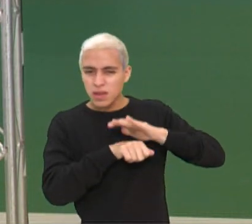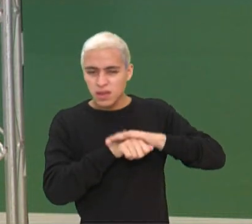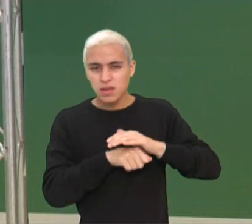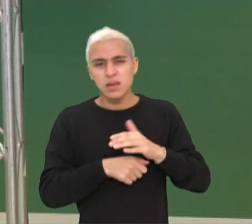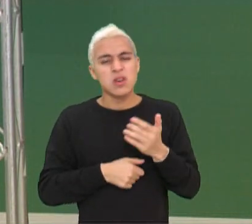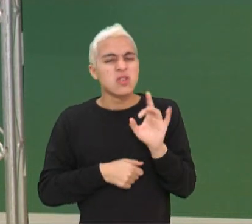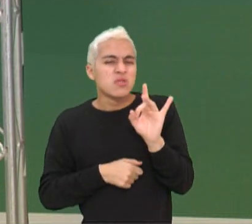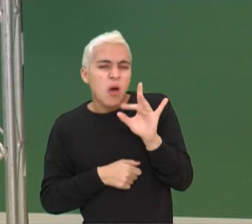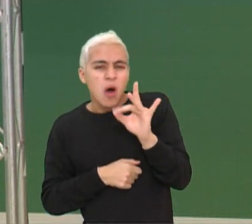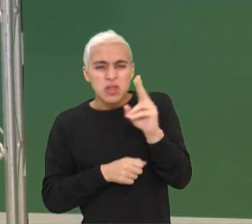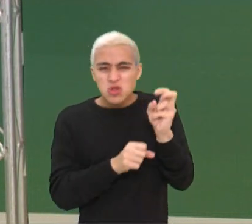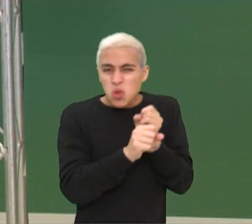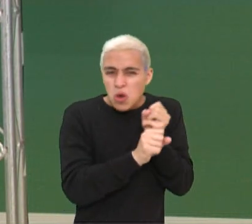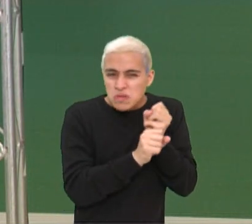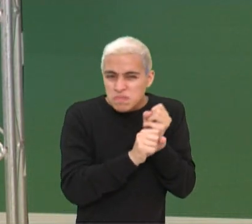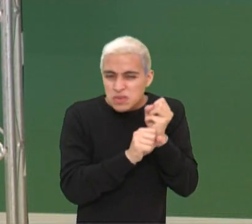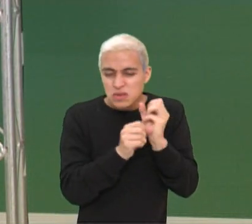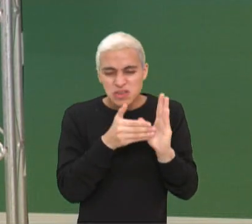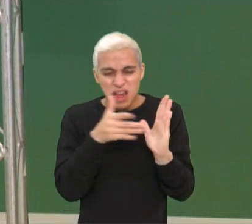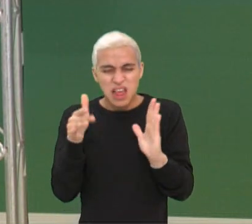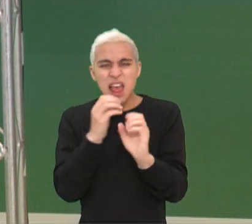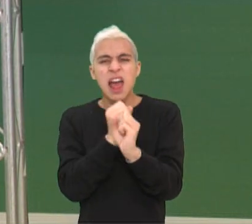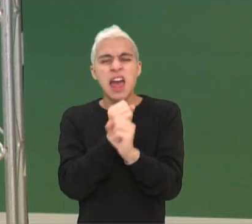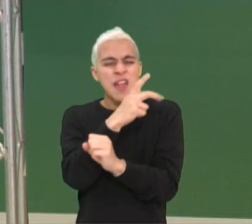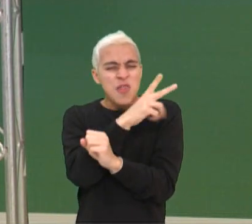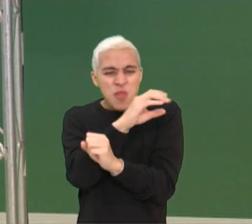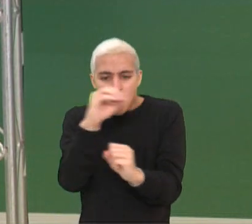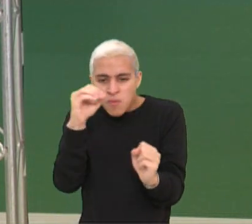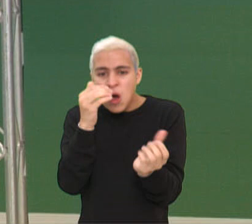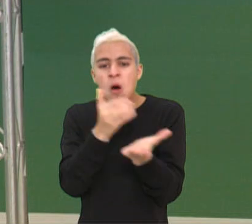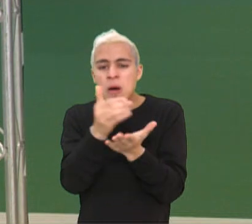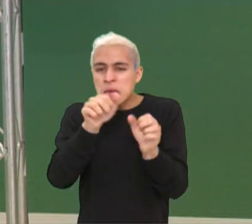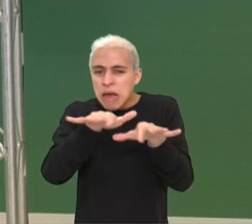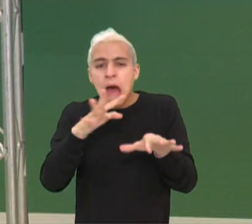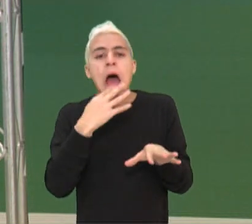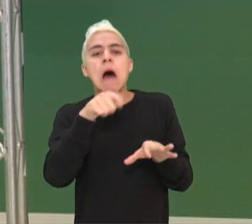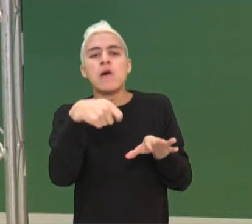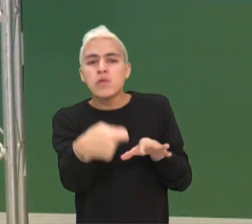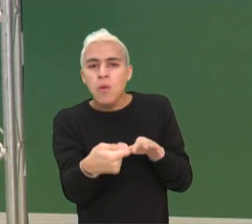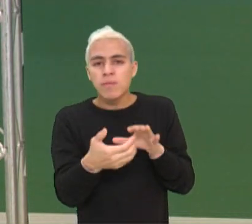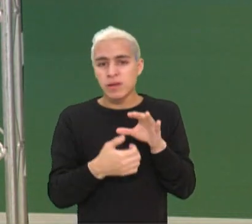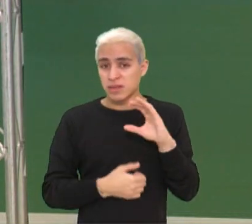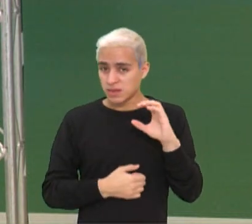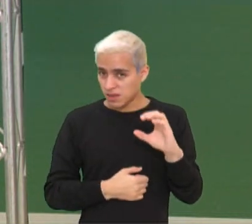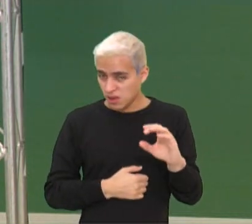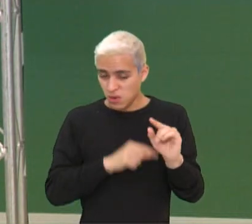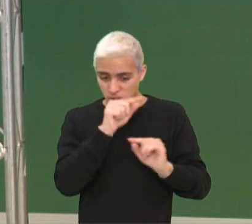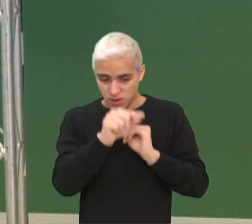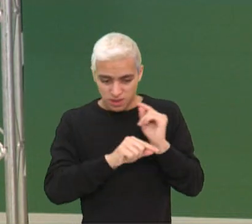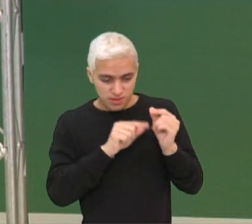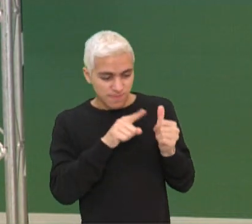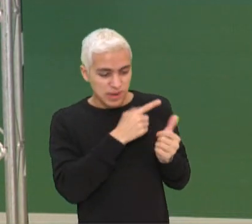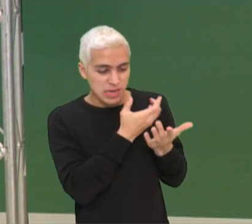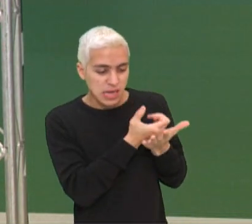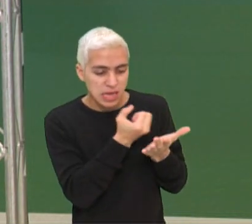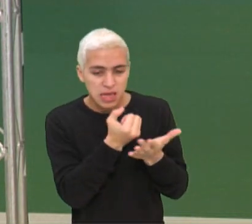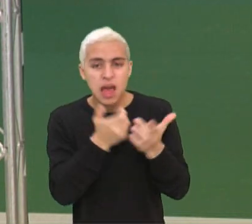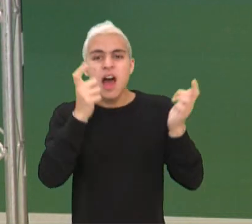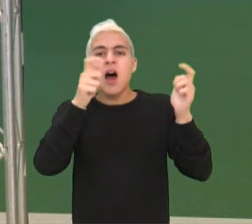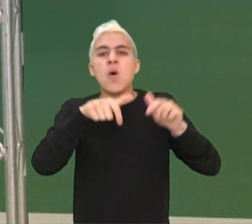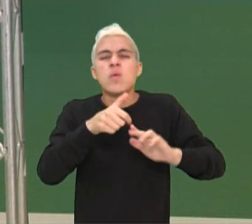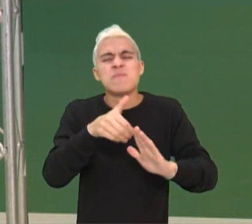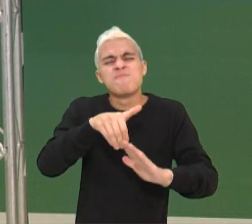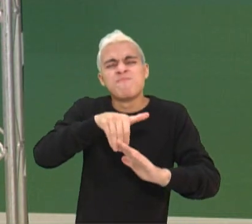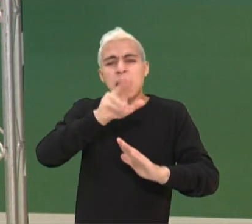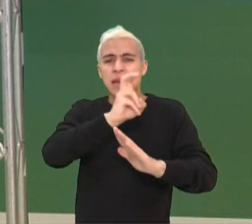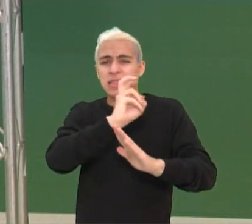somente nos anos 2000, agora que a gente conheceu os jogos de tabuleiro. Alternativa C. Os primeiros registros aparecem há